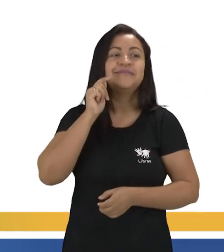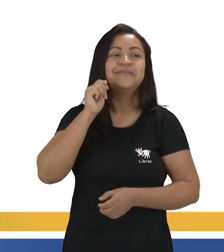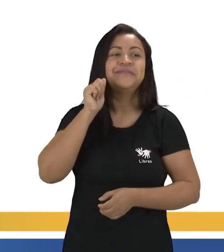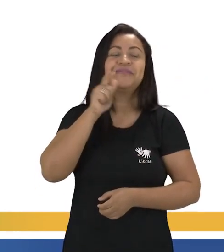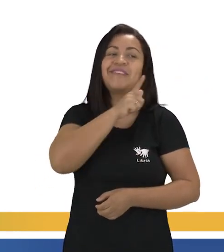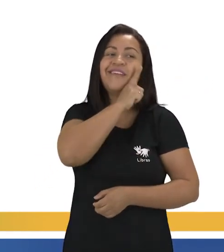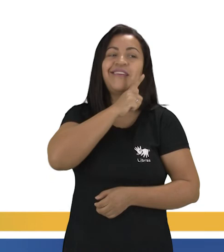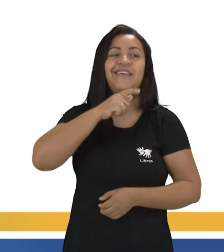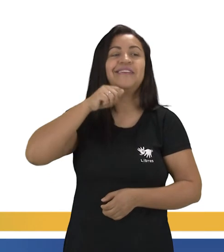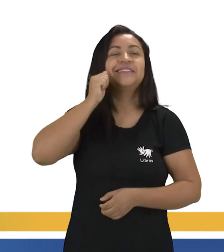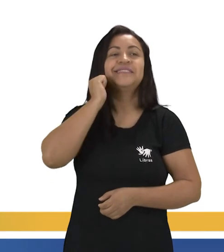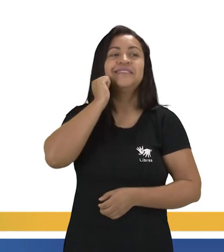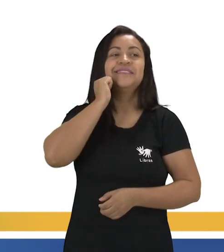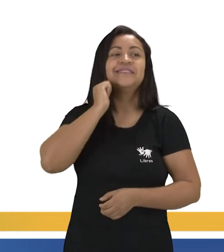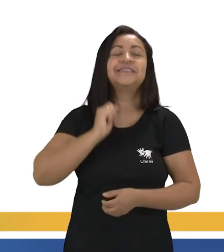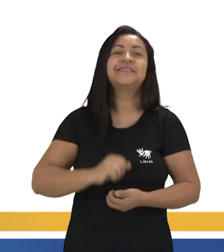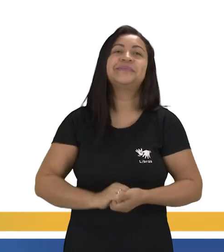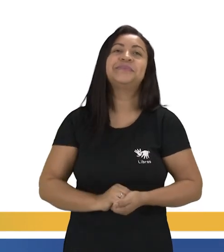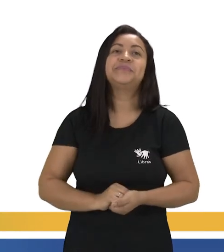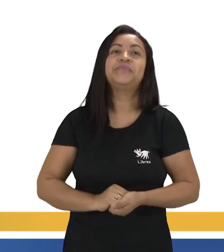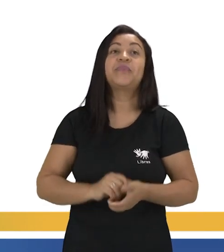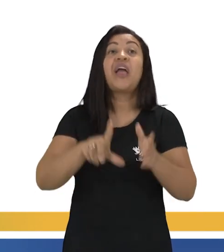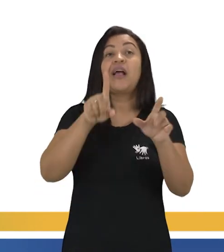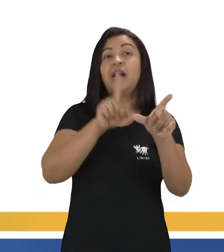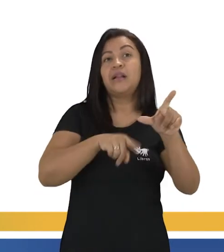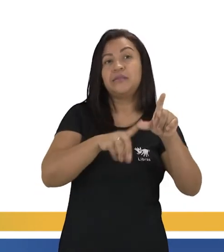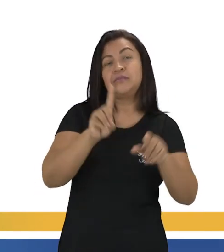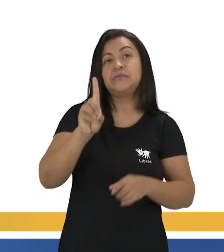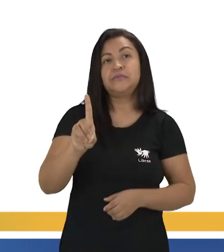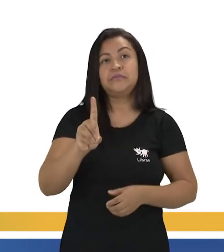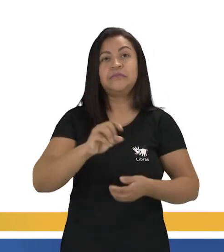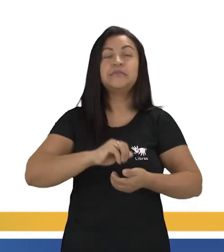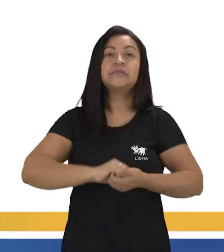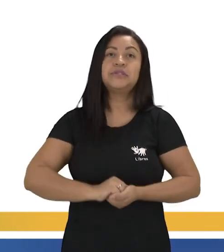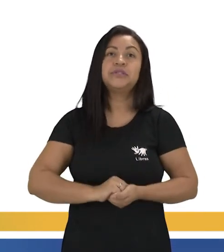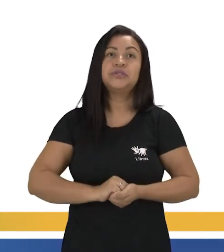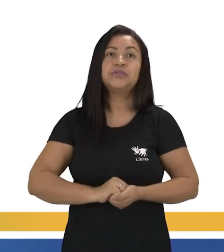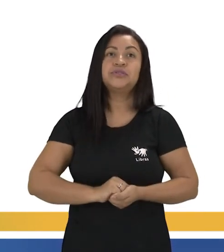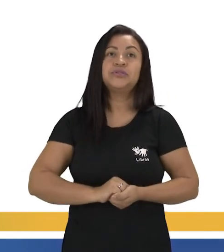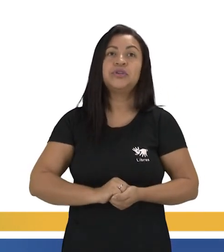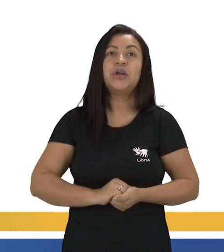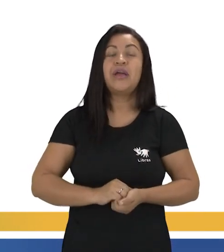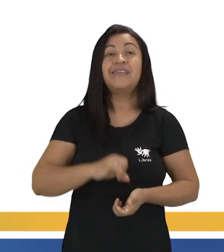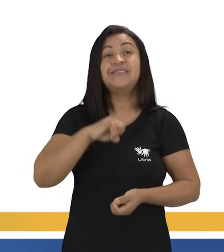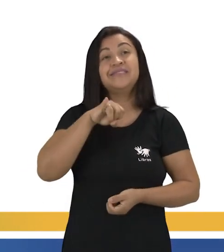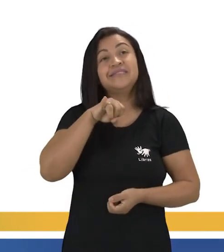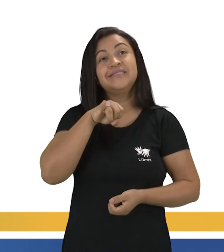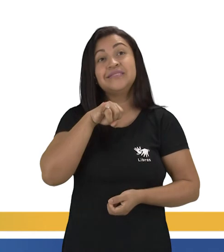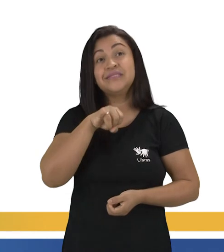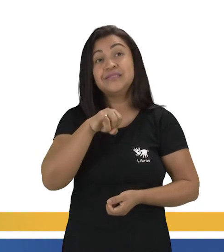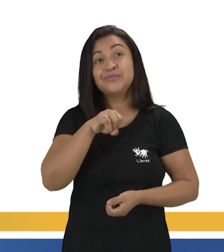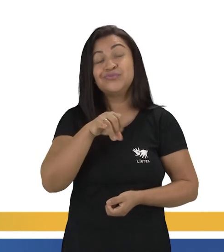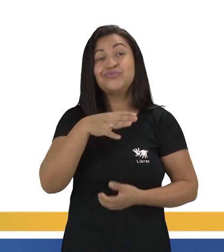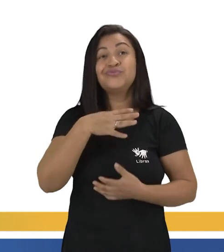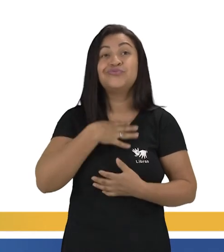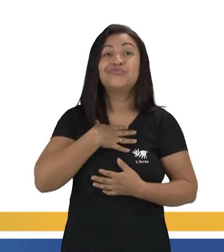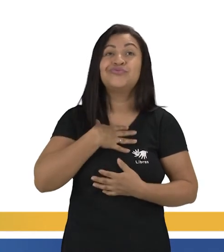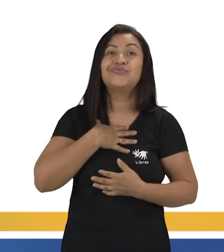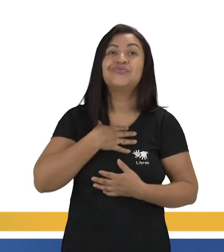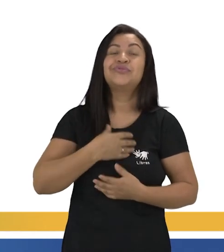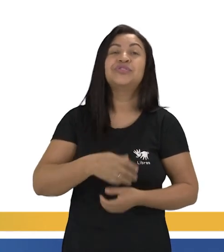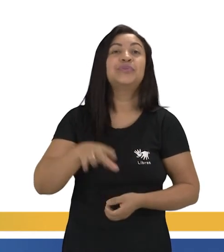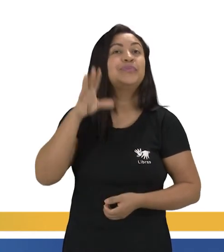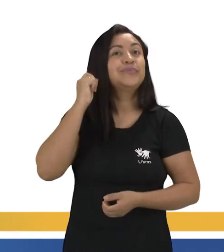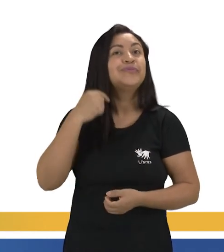temos If you had listened to me, you would have gotten the job. Se você tivesse